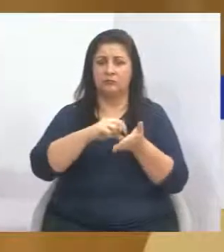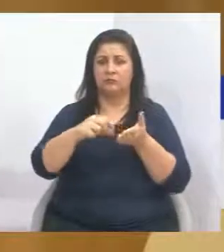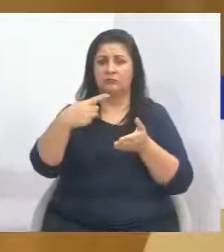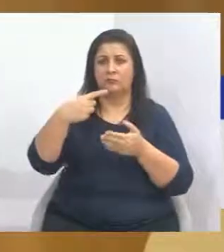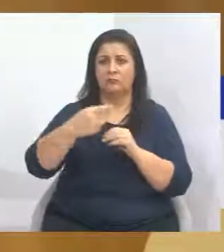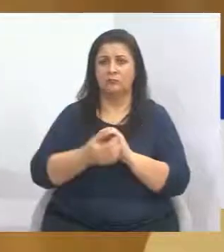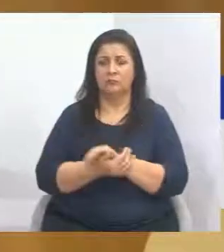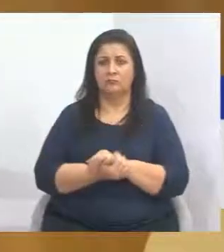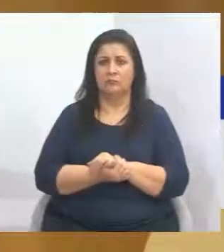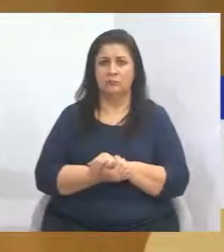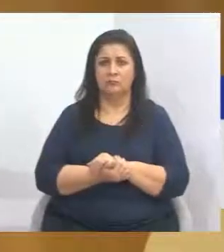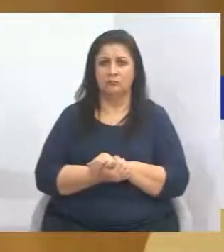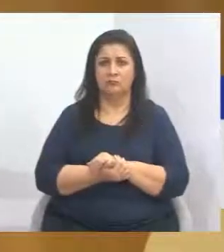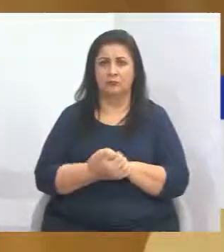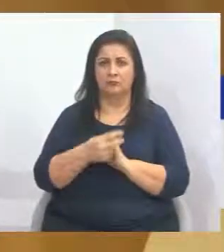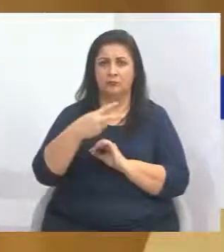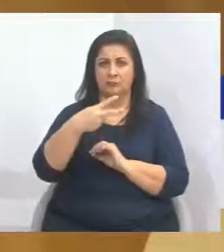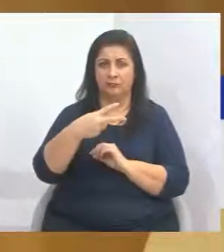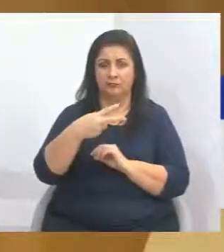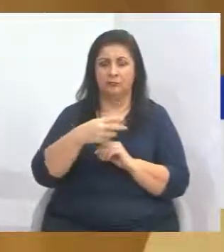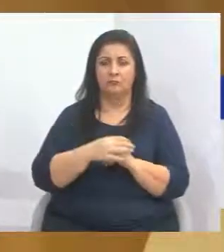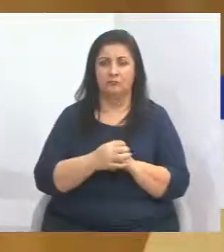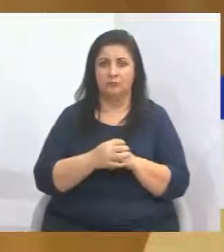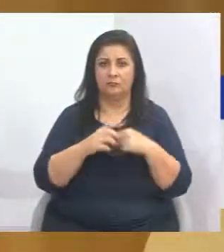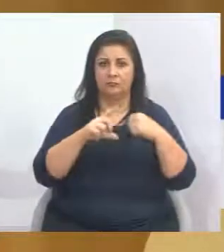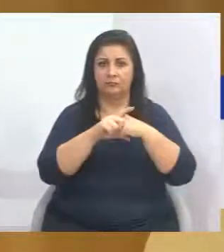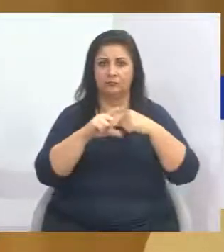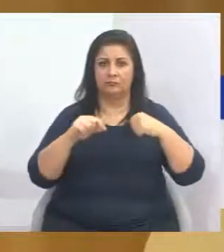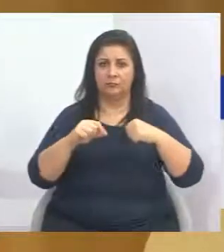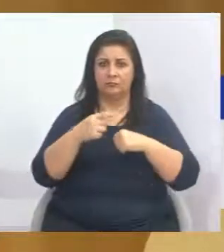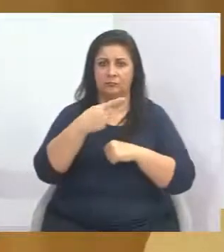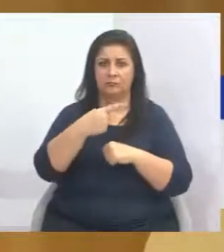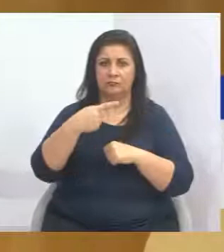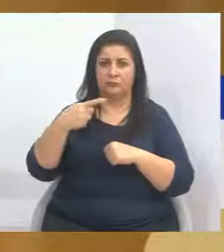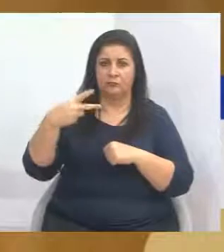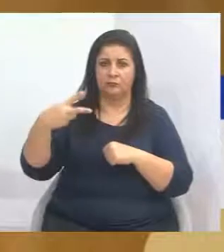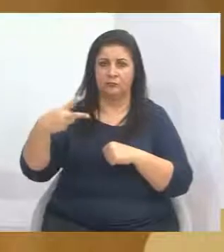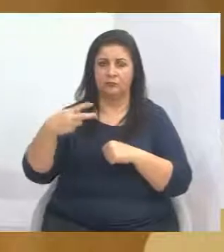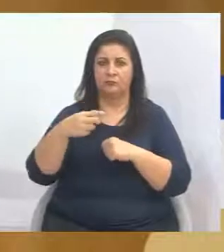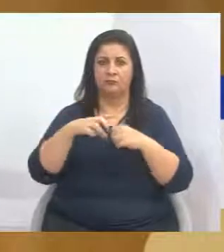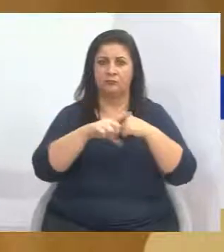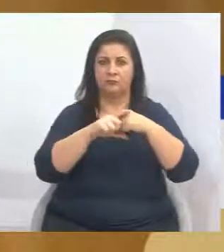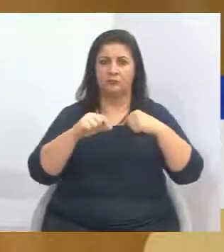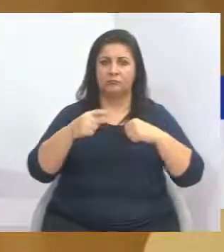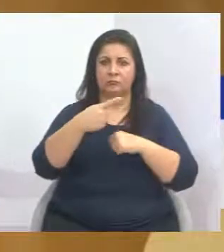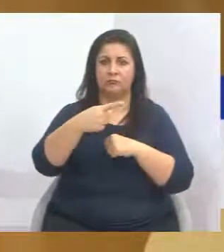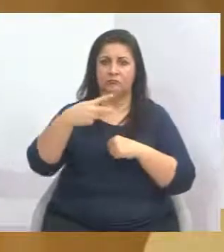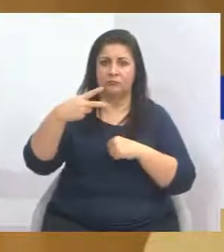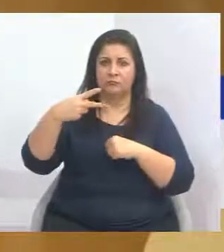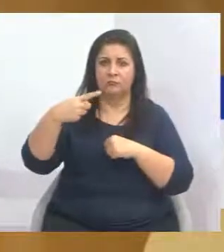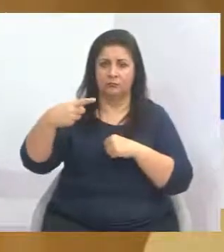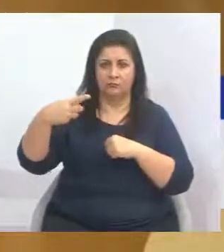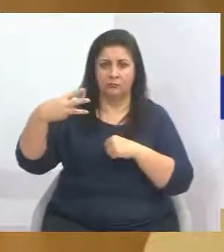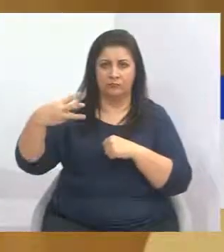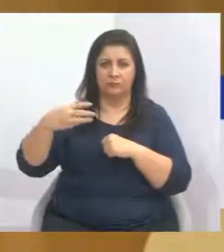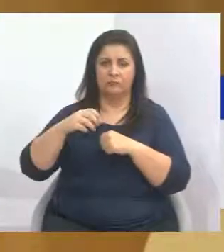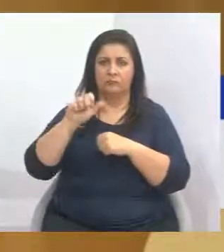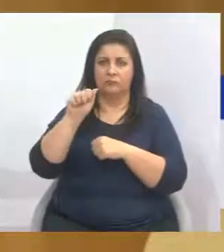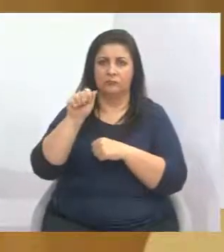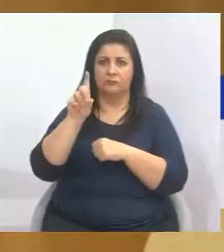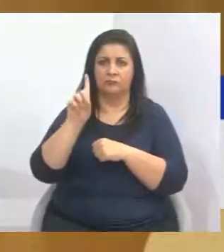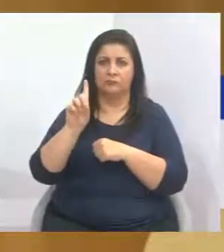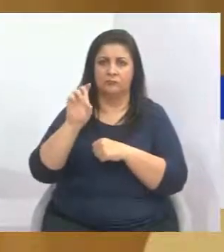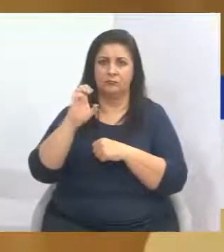Federal. 2. O artigo 112, 113 da ADCT tem